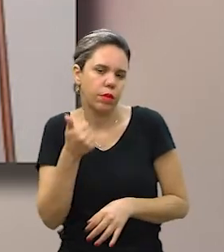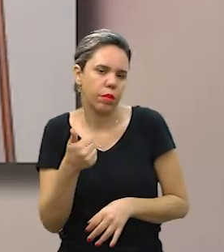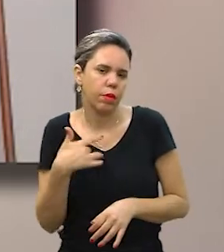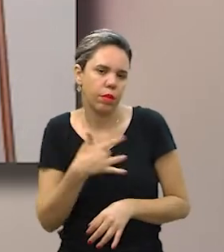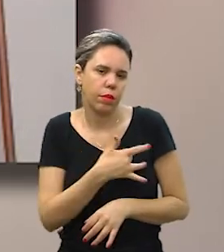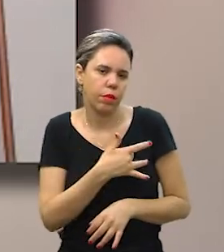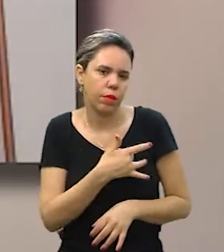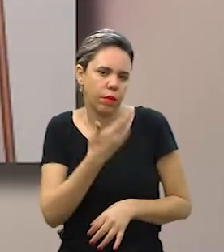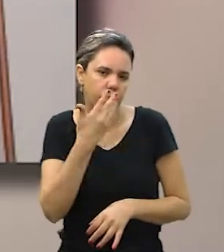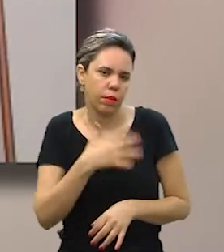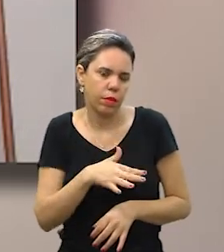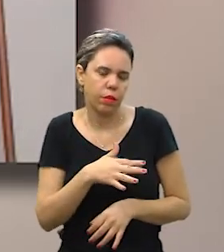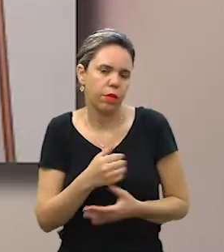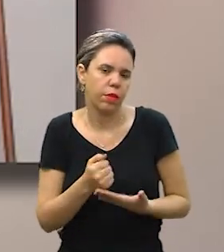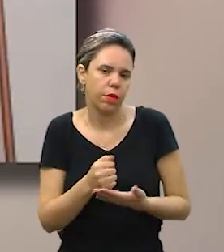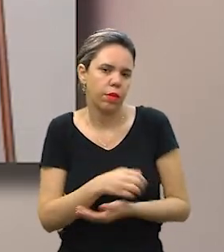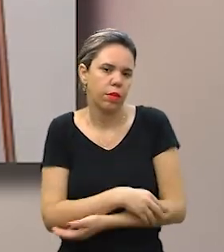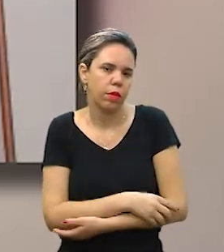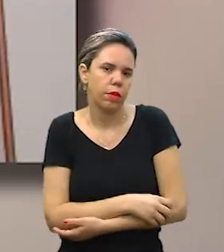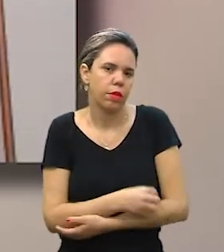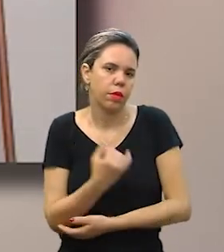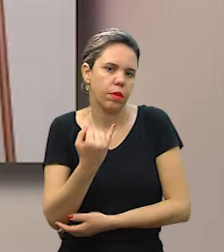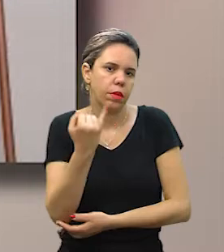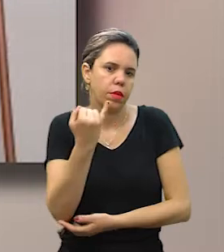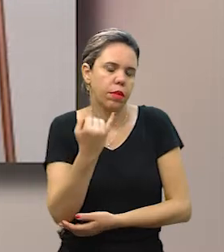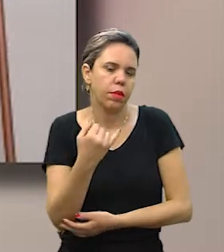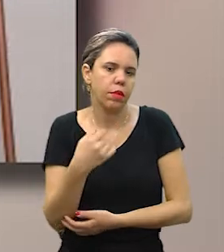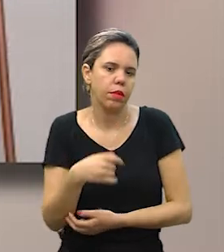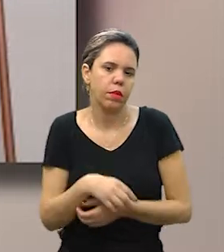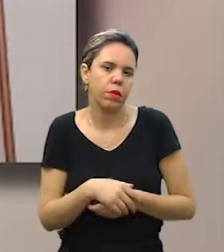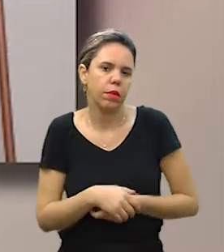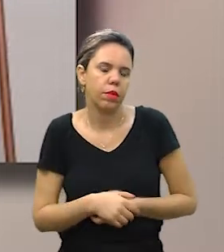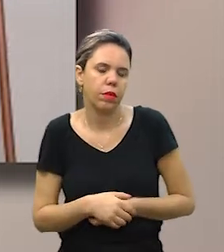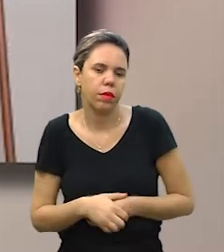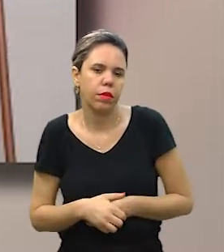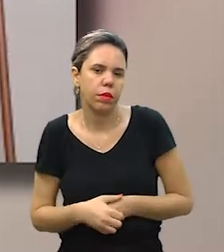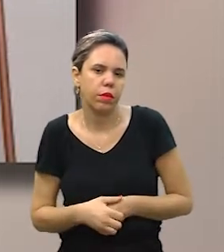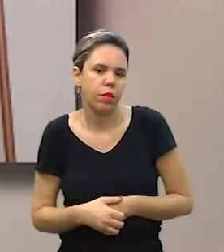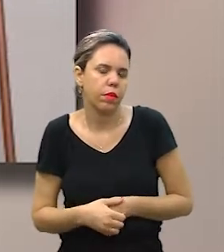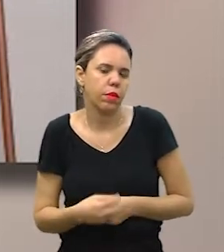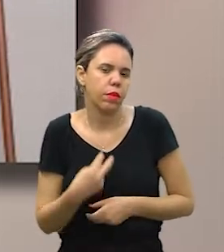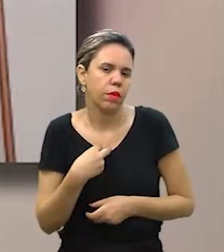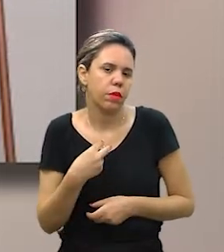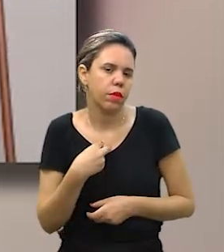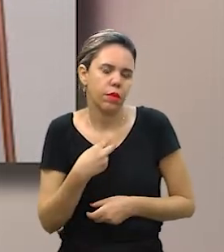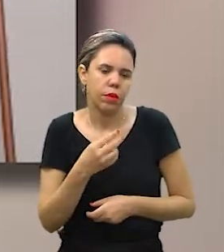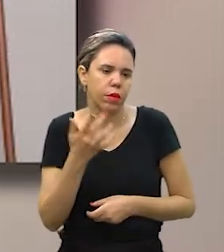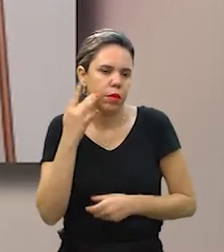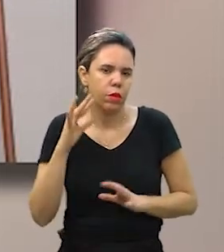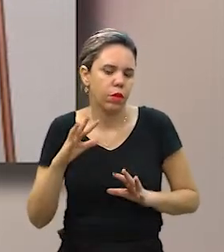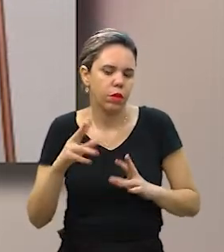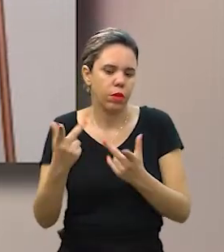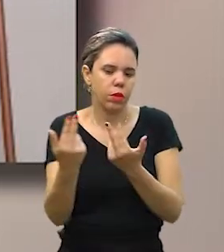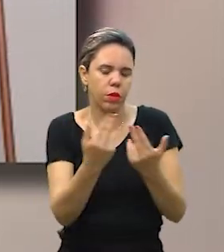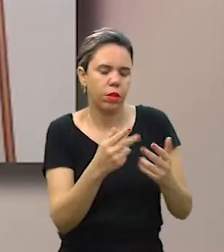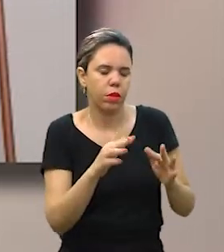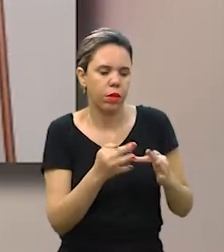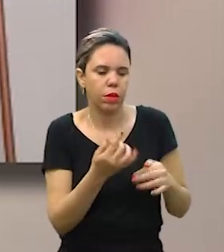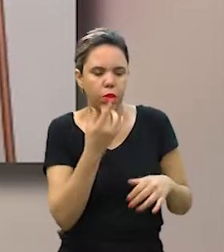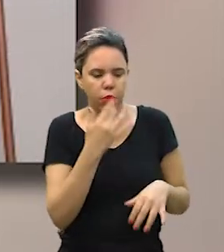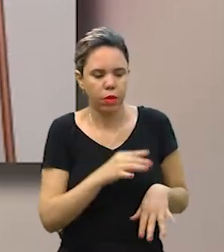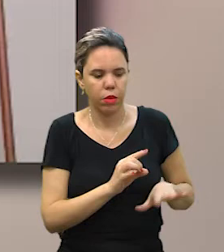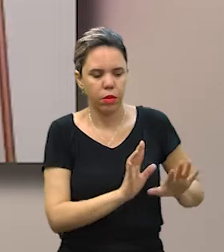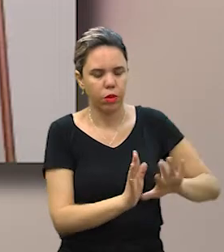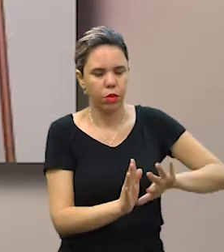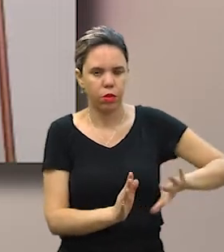a saúde dessa criança. Isso é importante. Então, eu não posso generalizar e olhar essa criança